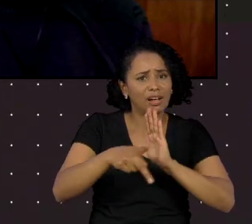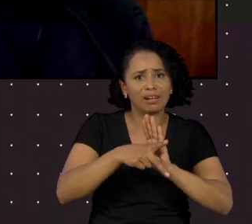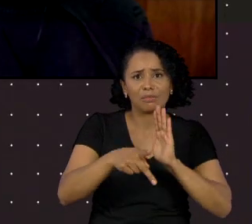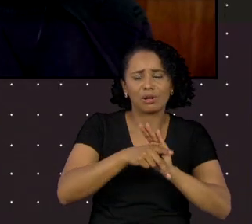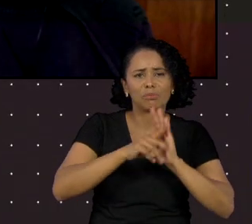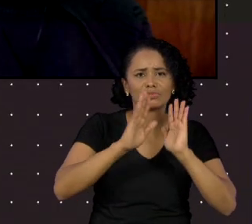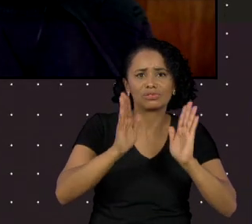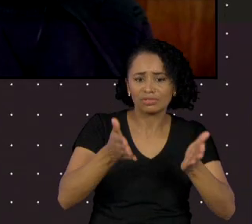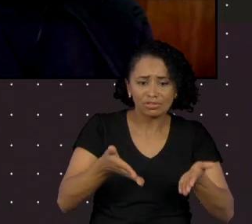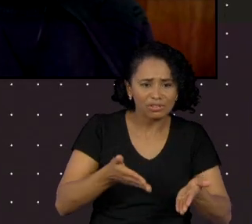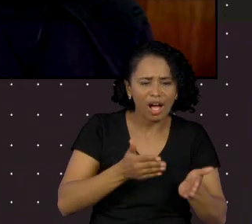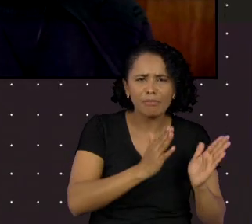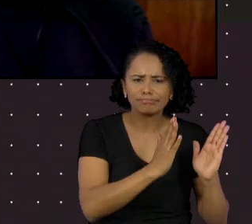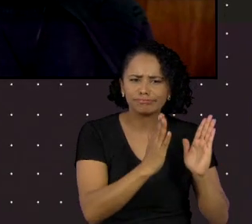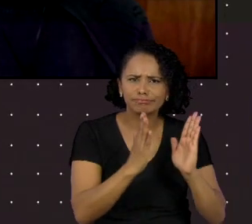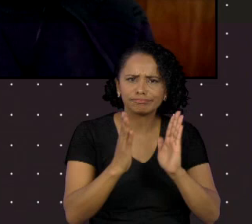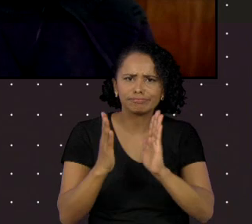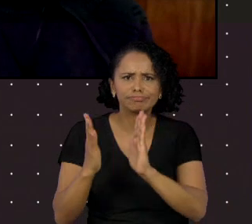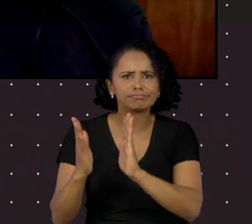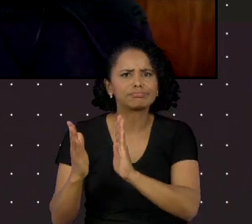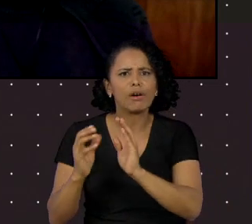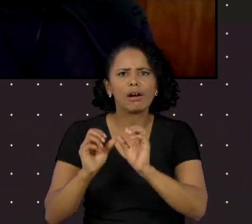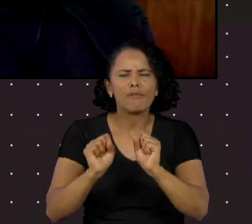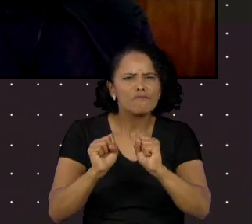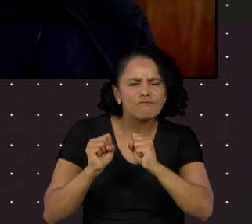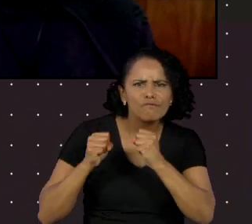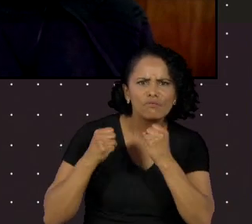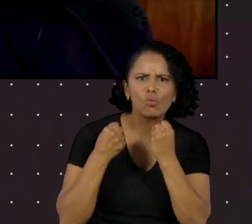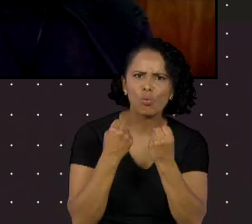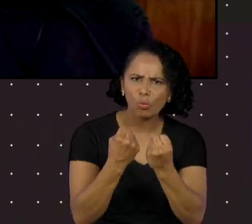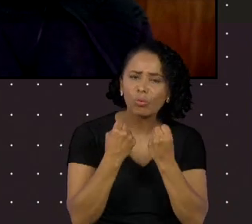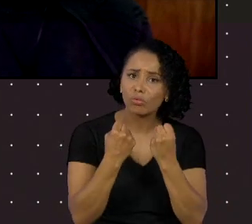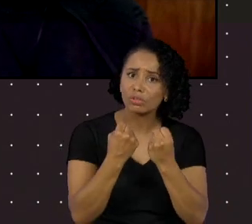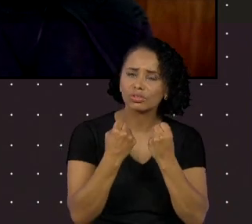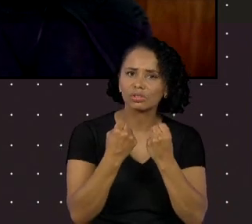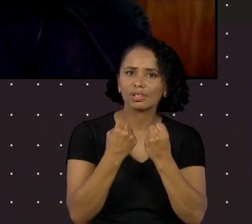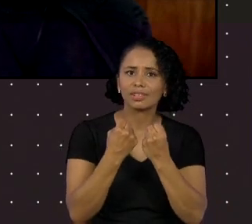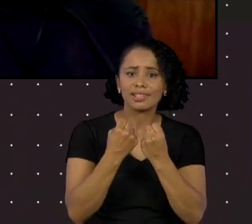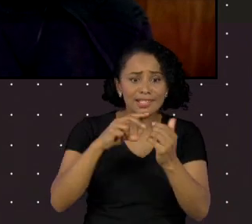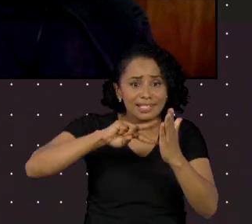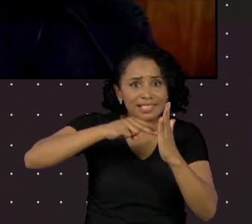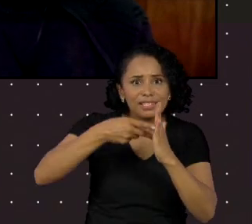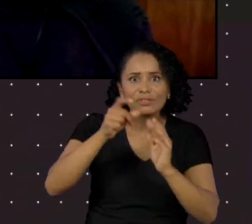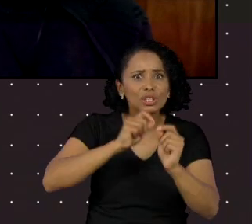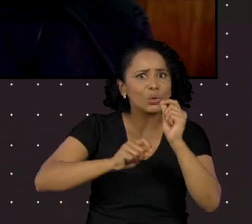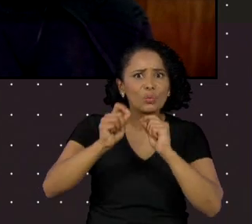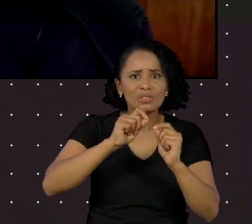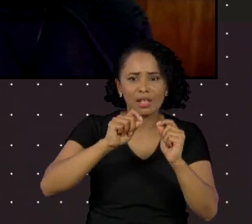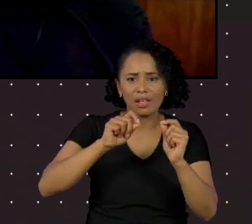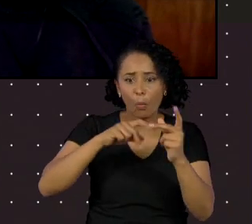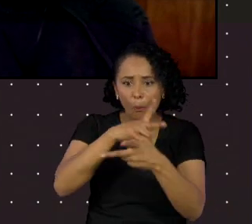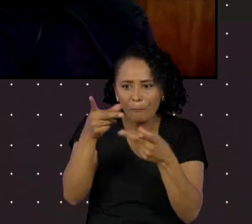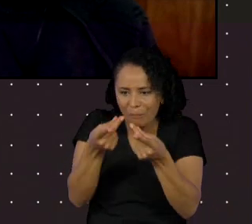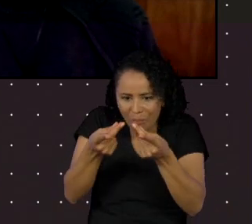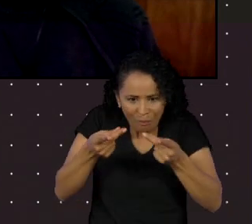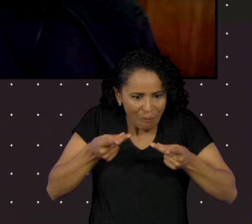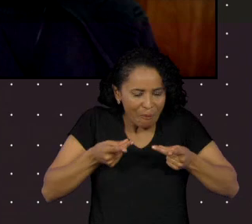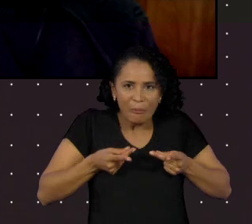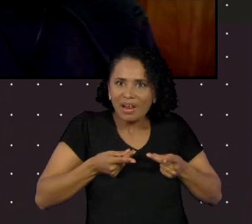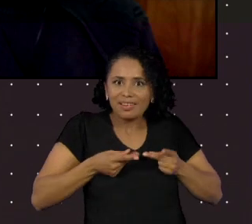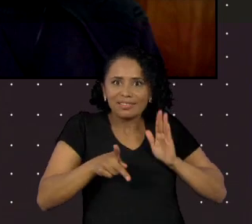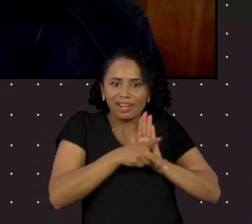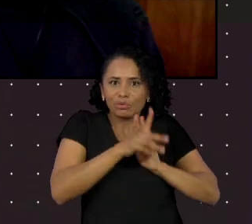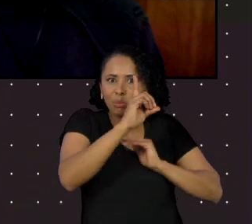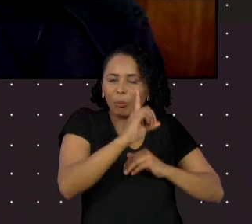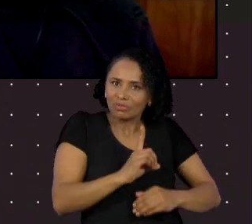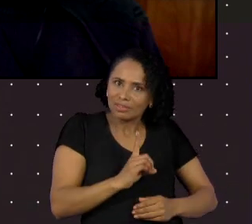construção muito intenso. E isso que é realmente o presente que todos os diretores podem ter, são